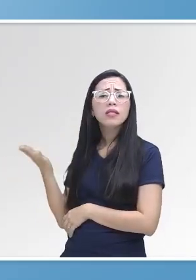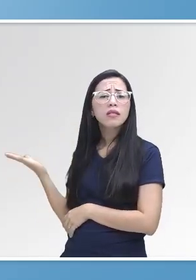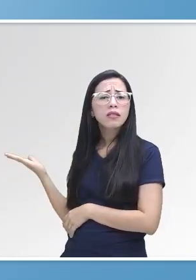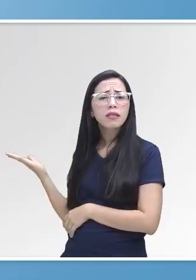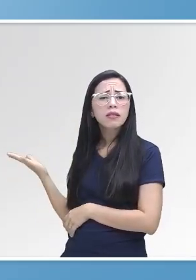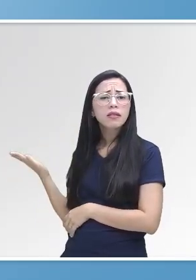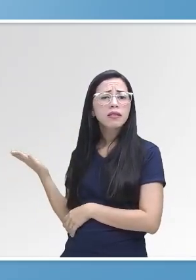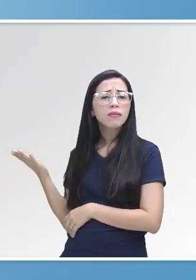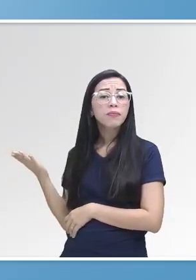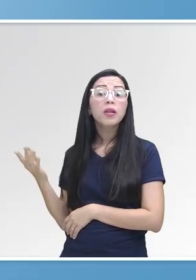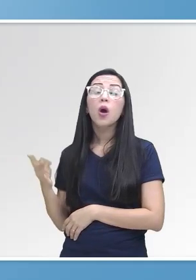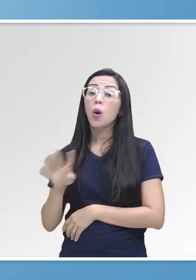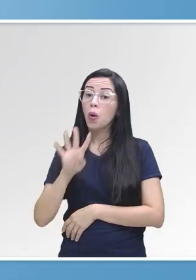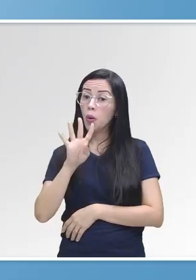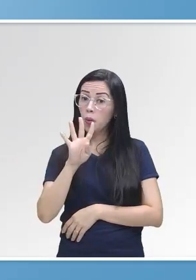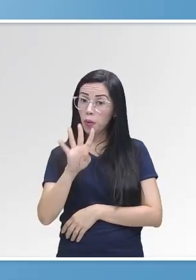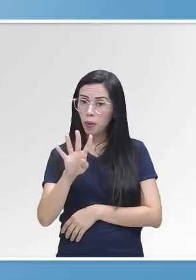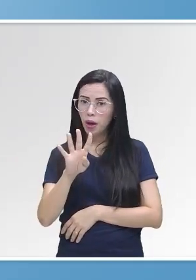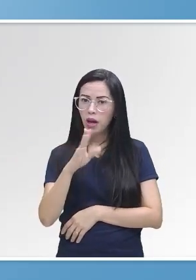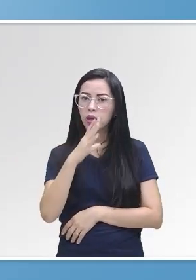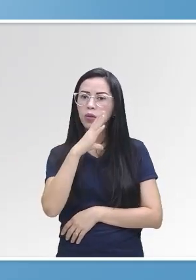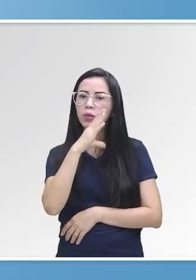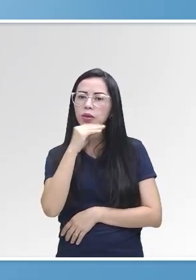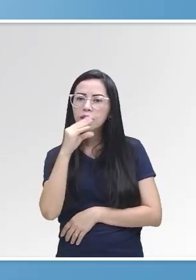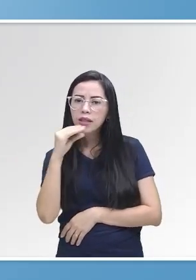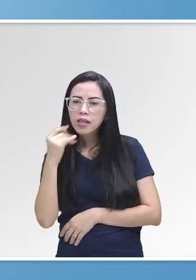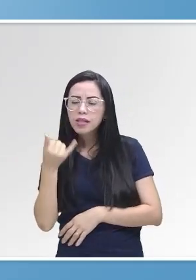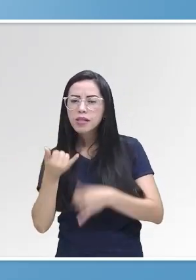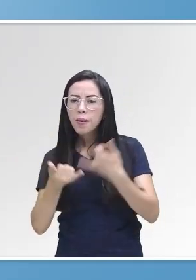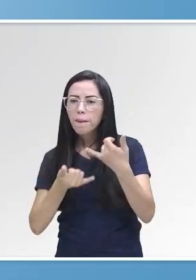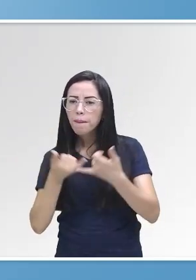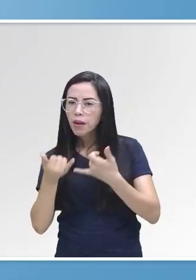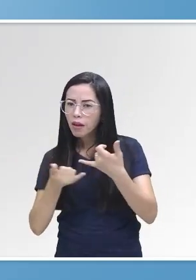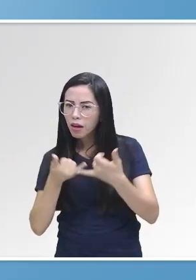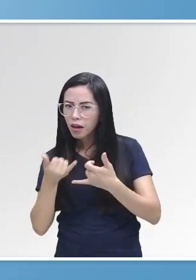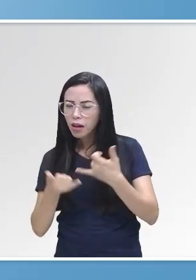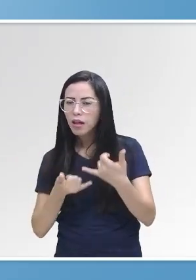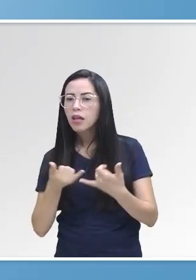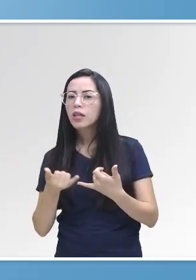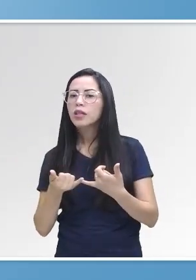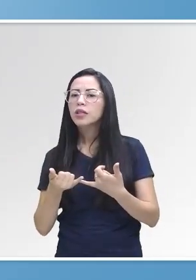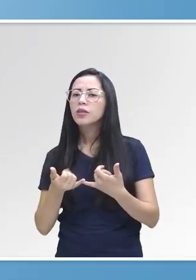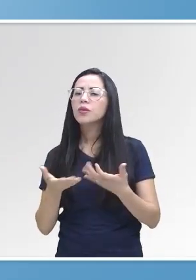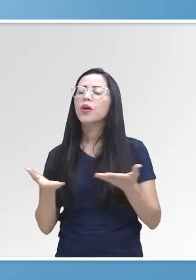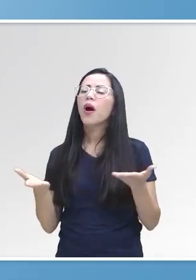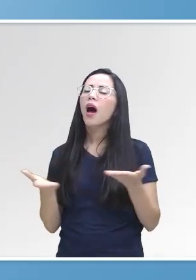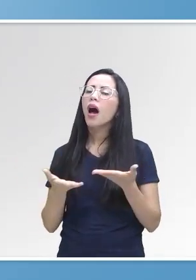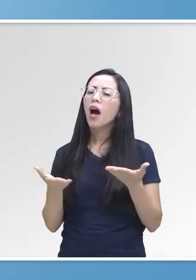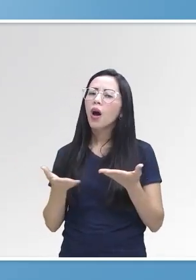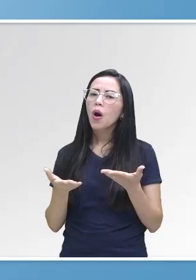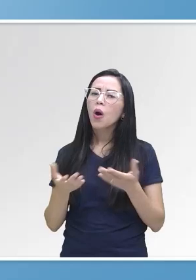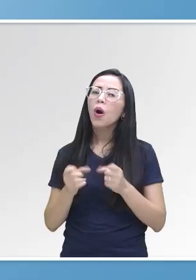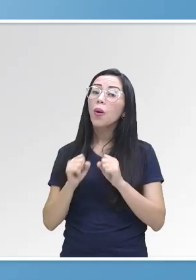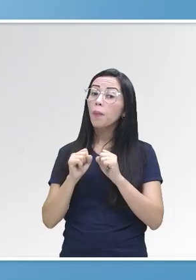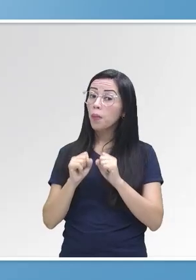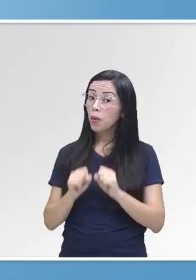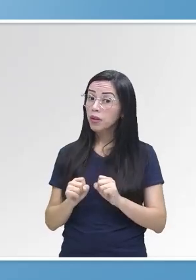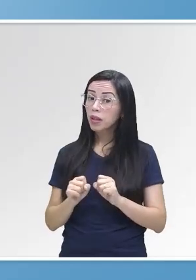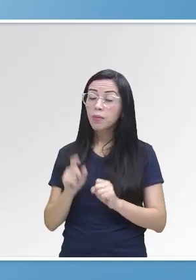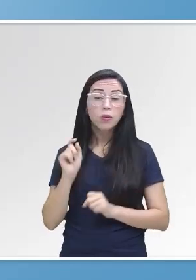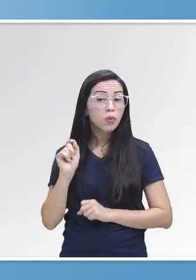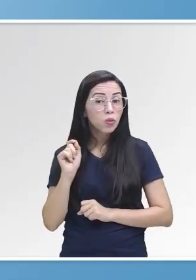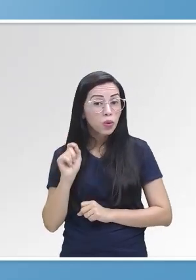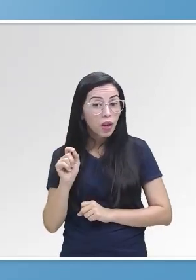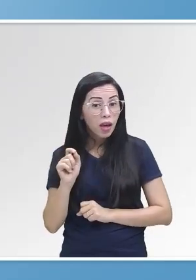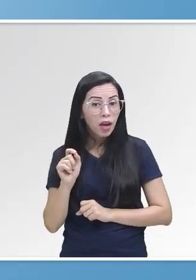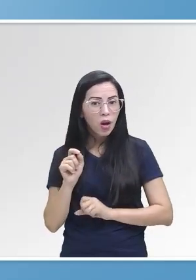a macro crianças a gente pode representar essas crianças através dos bloquinhos olha aí